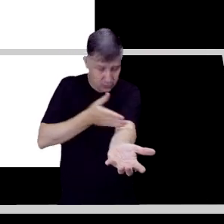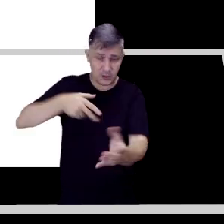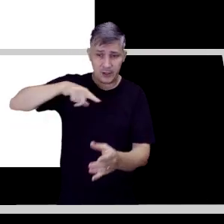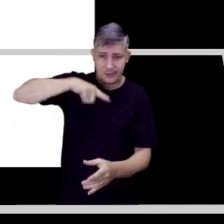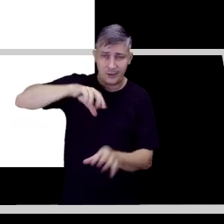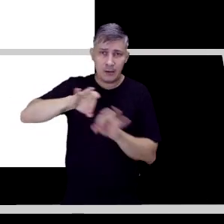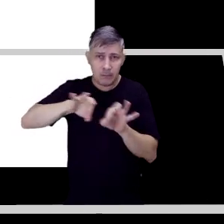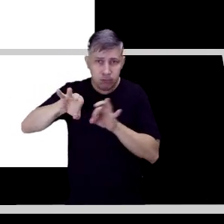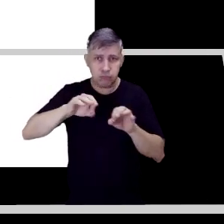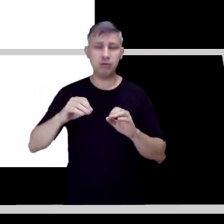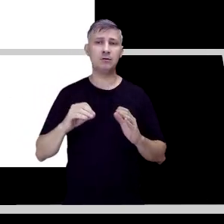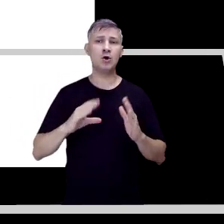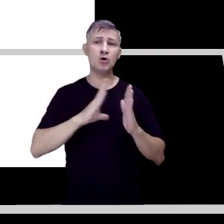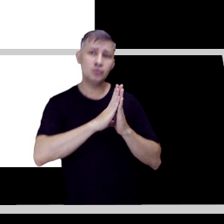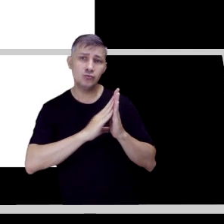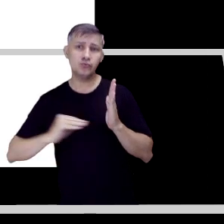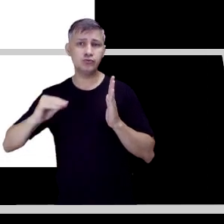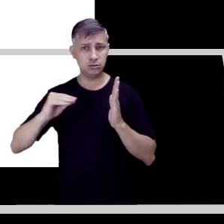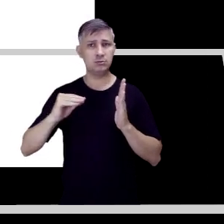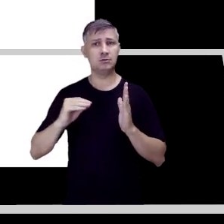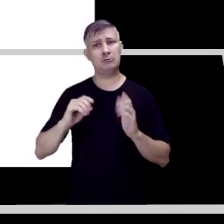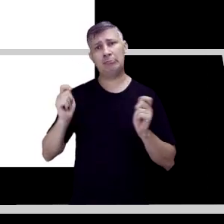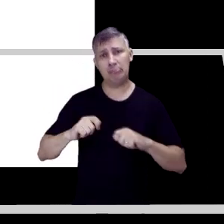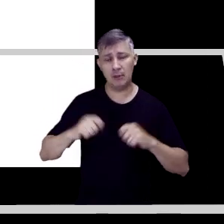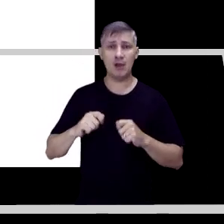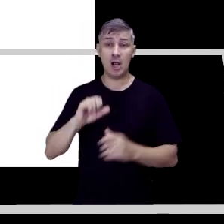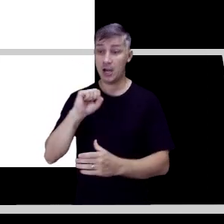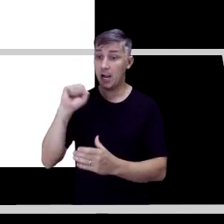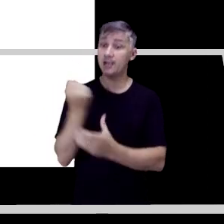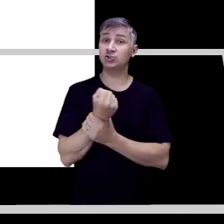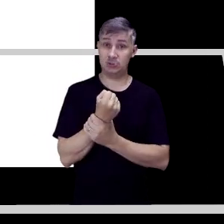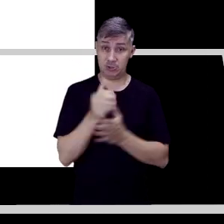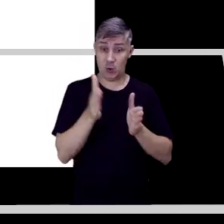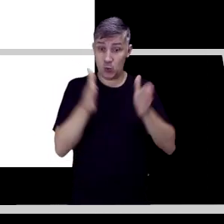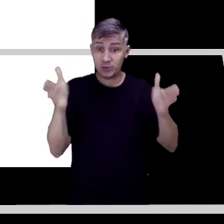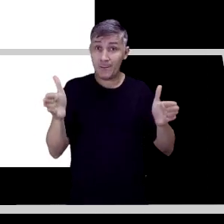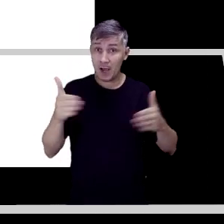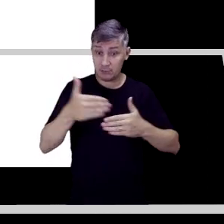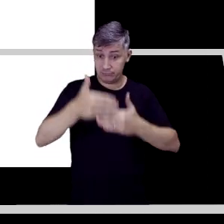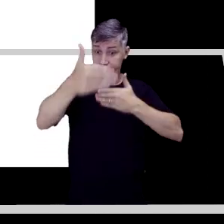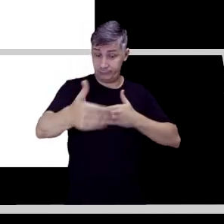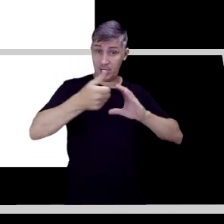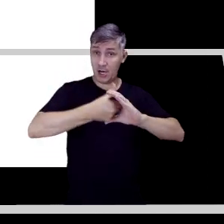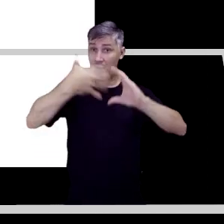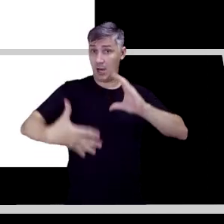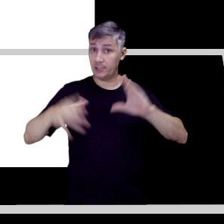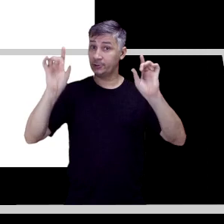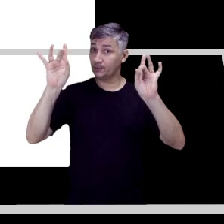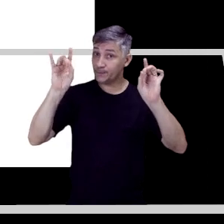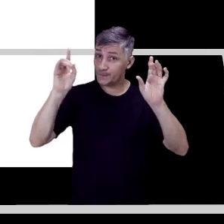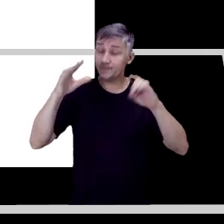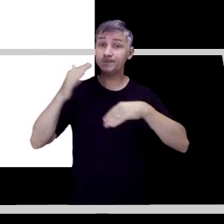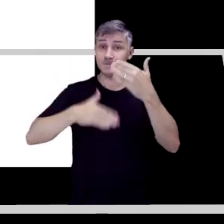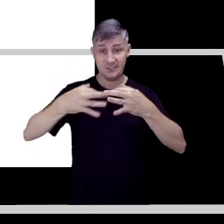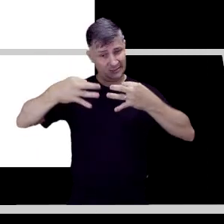uma série de dispositivos digitais que escaneiam esses troncos para garantir que seus diâmetros e suas